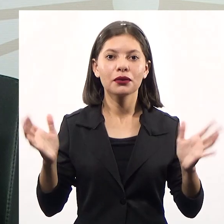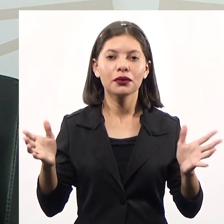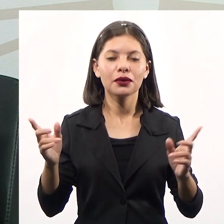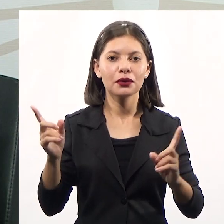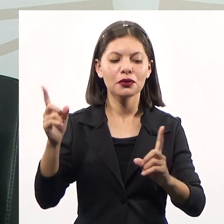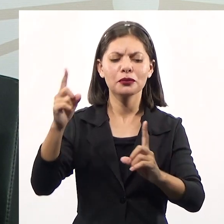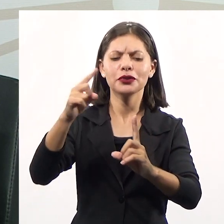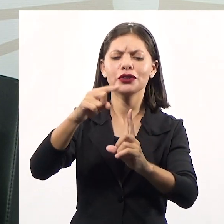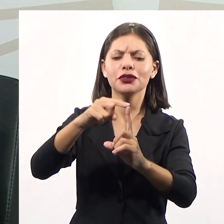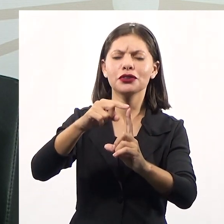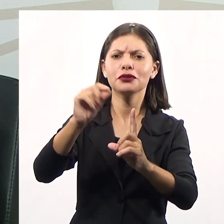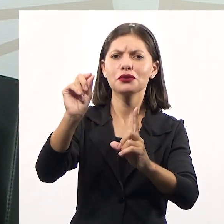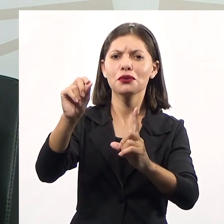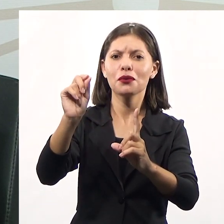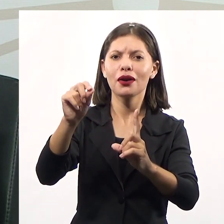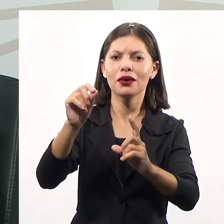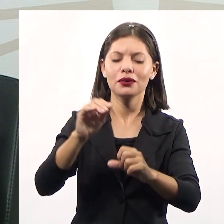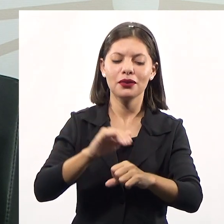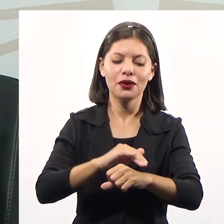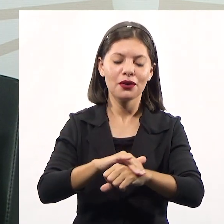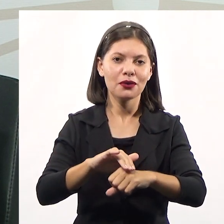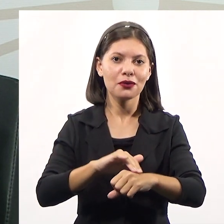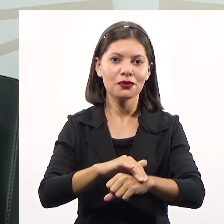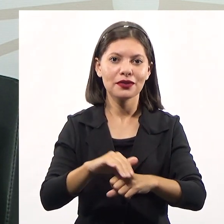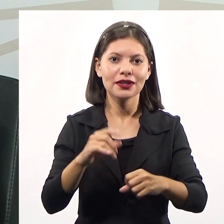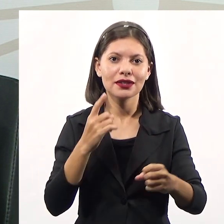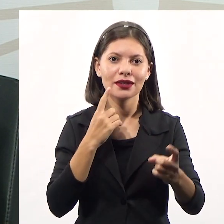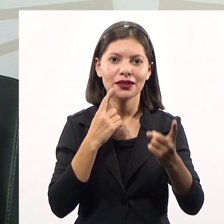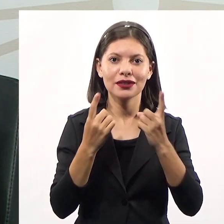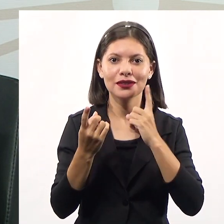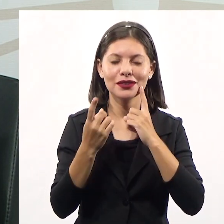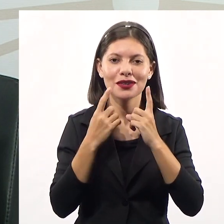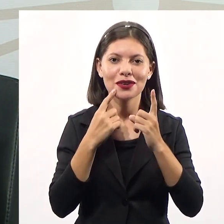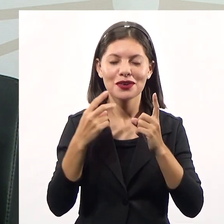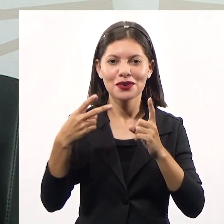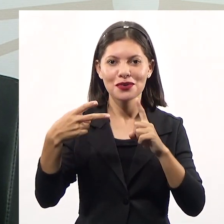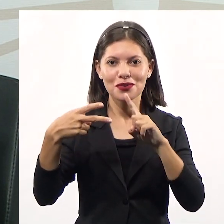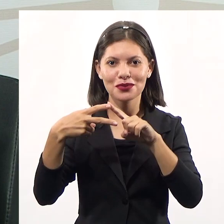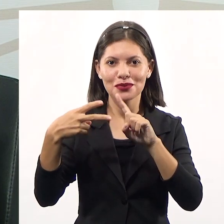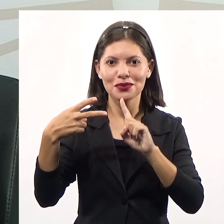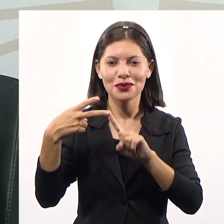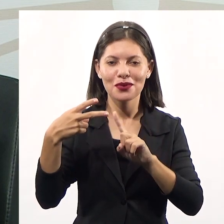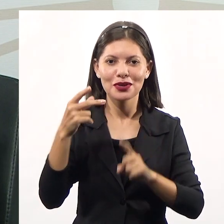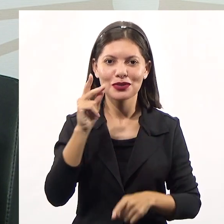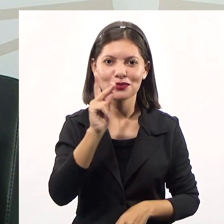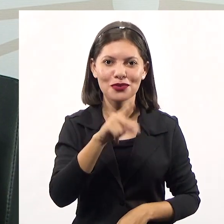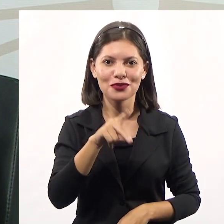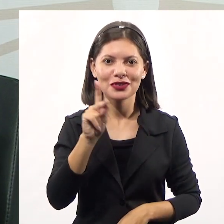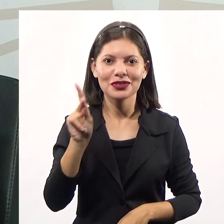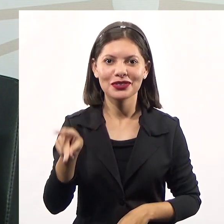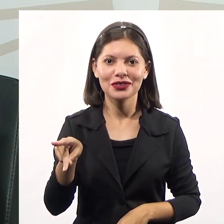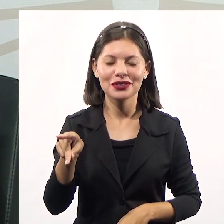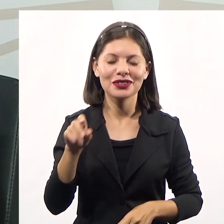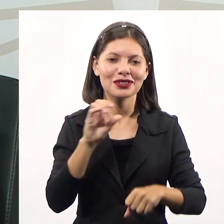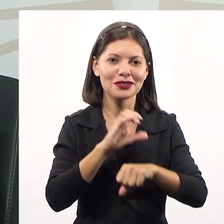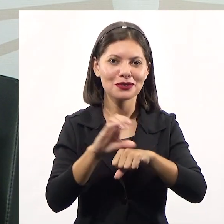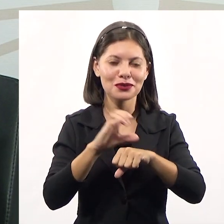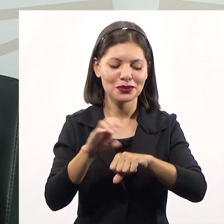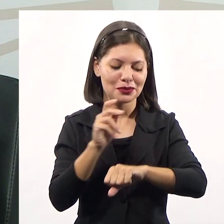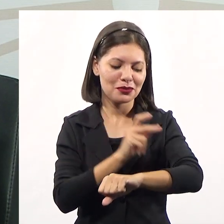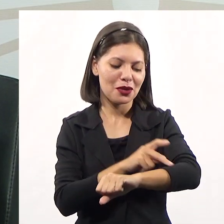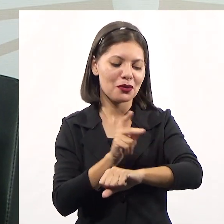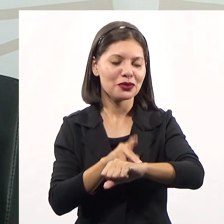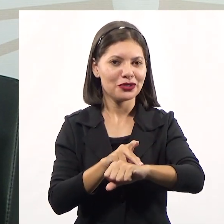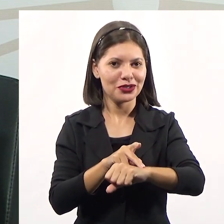o nosso objetivo é conversar com duas sumidades, dois professores do curso